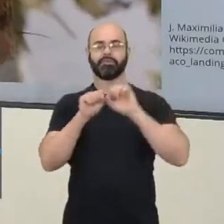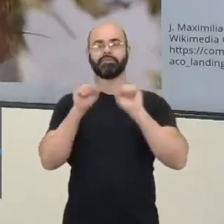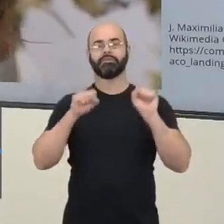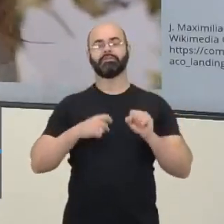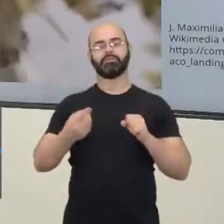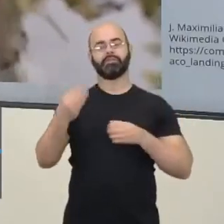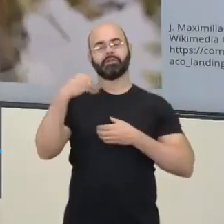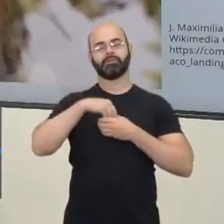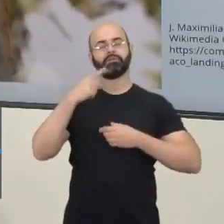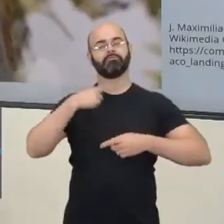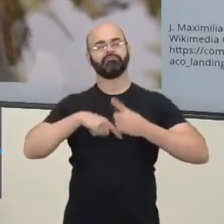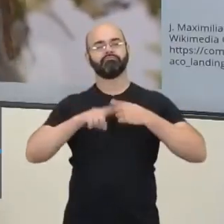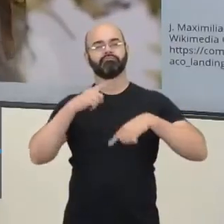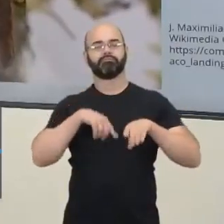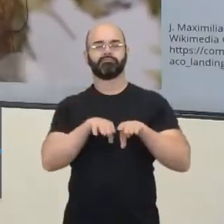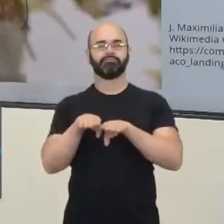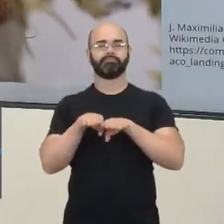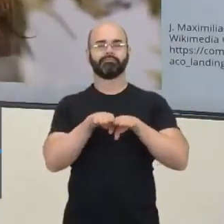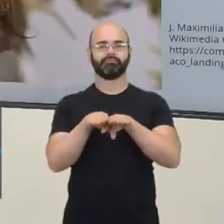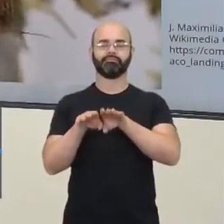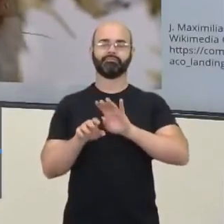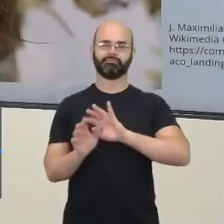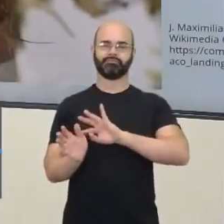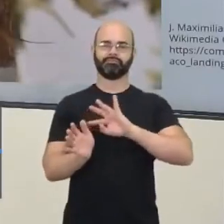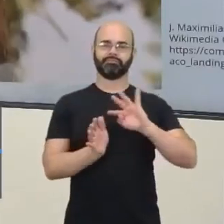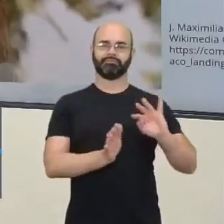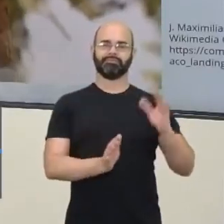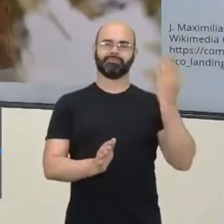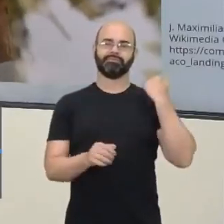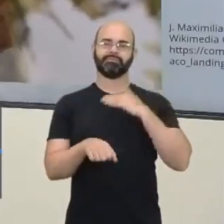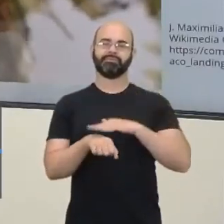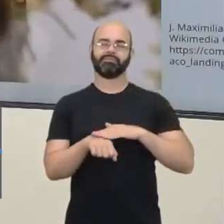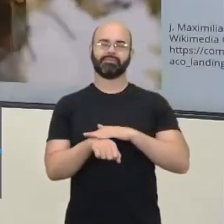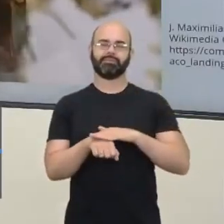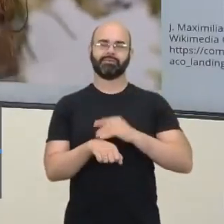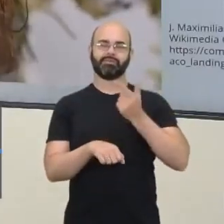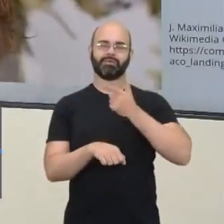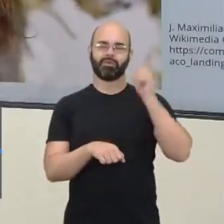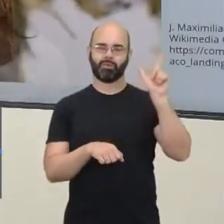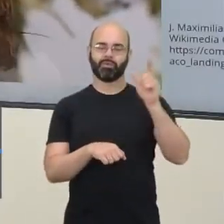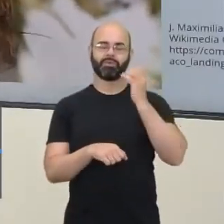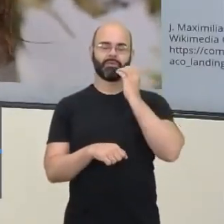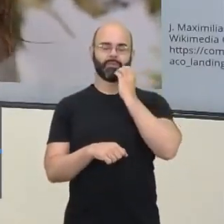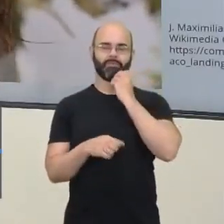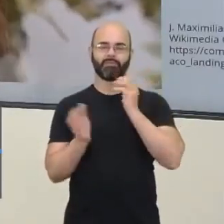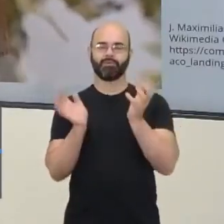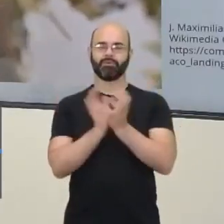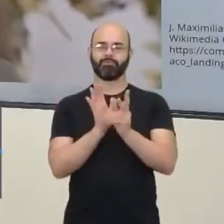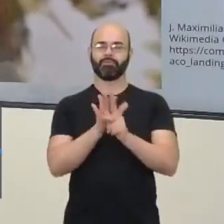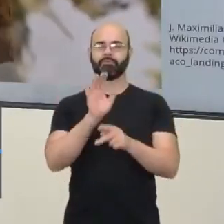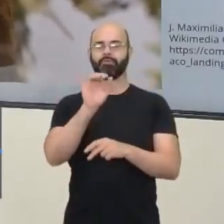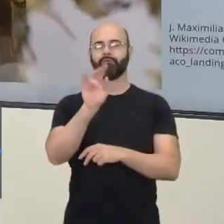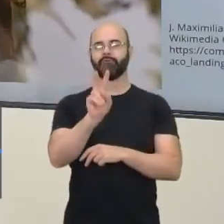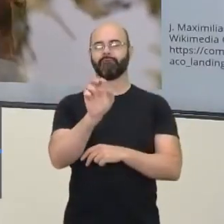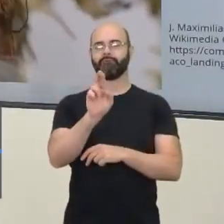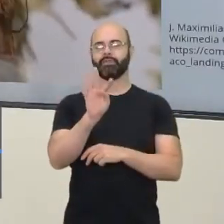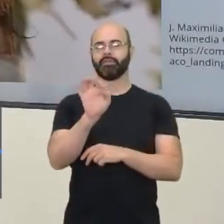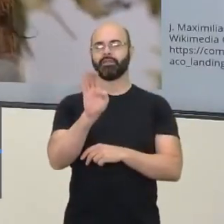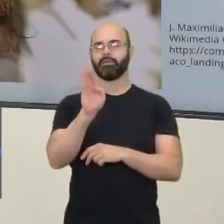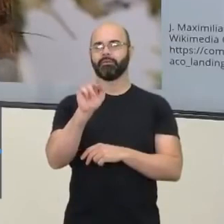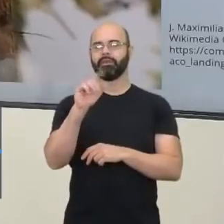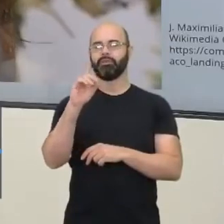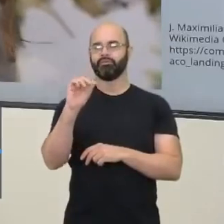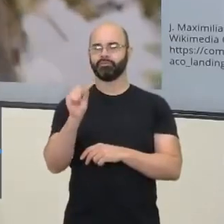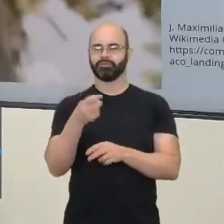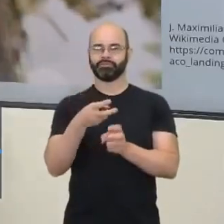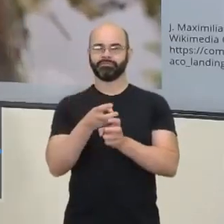harmonia. Bom, isso é uma coisa. Eu falei que a outra coisa que a gente ia trabalhar era a questão dos grupos dos vertebrados. Então, a gente viu os peixes,